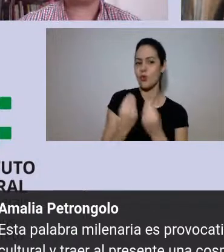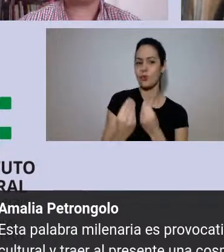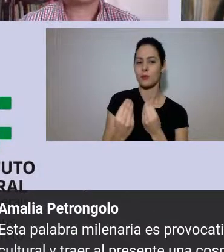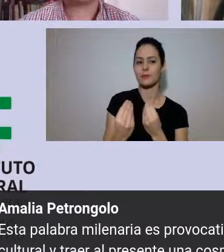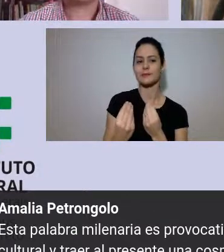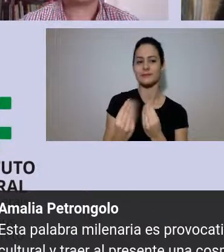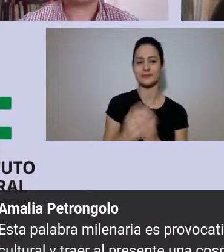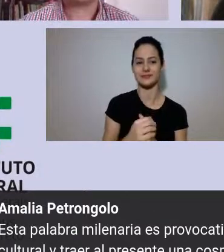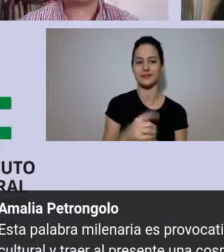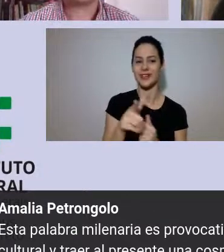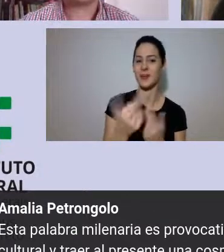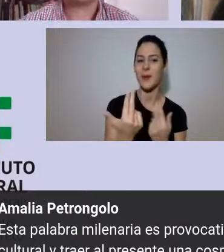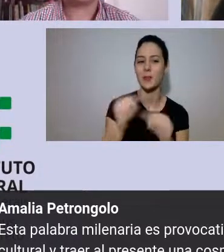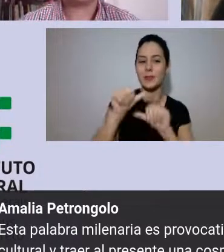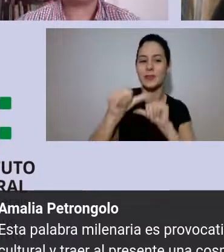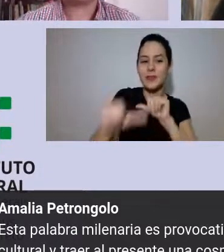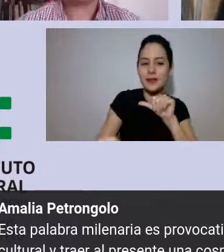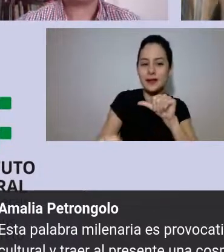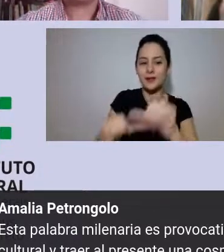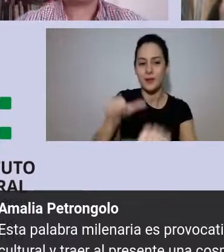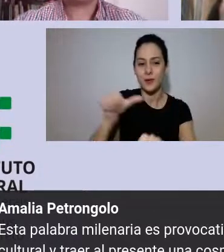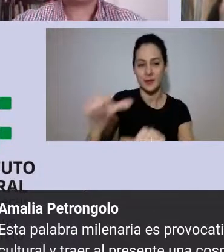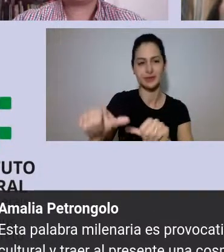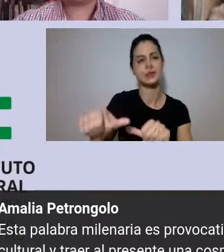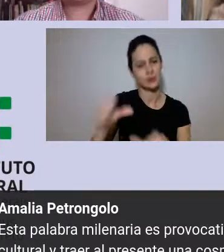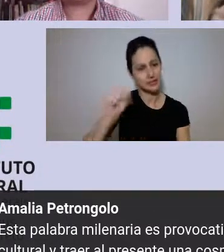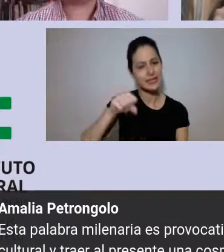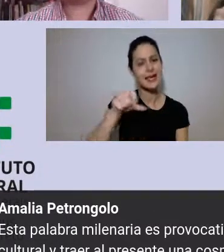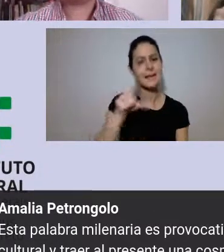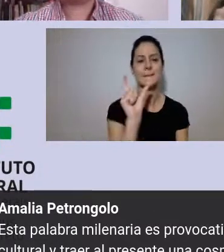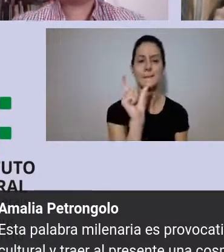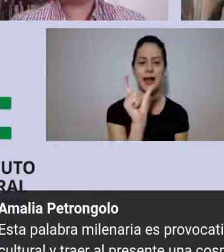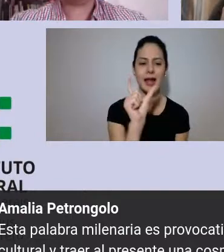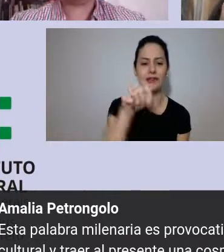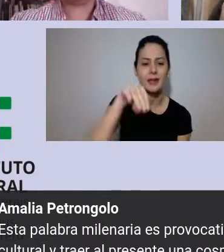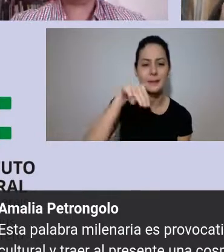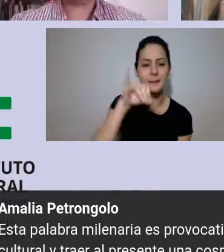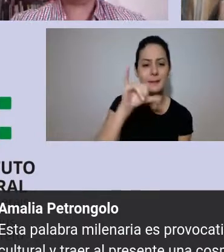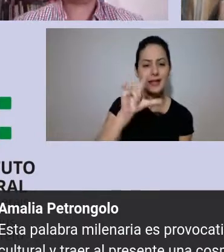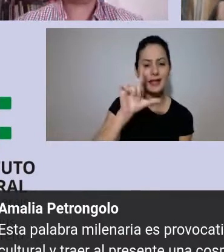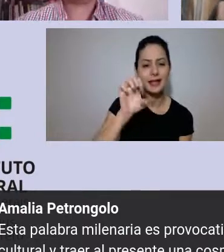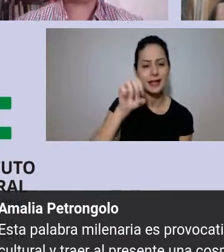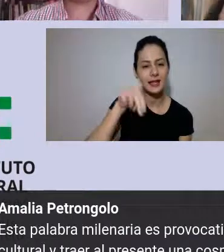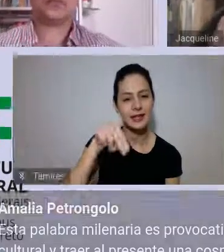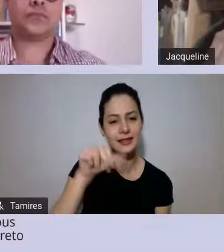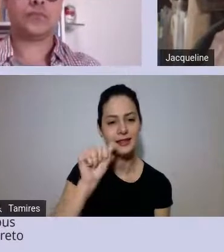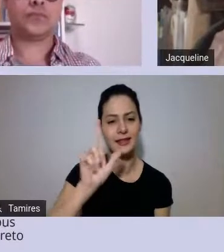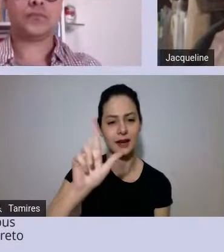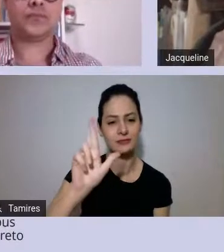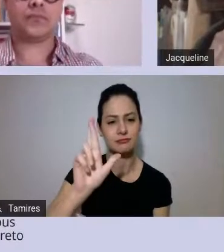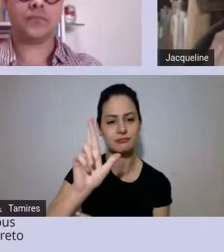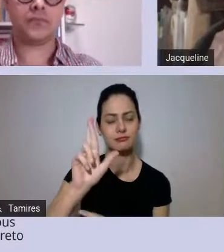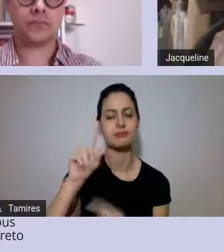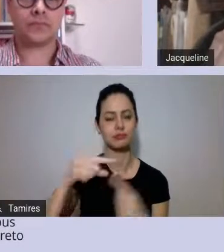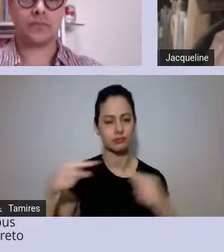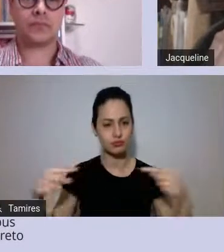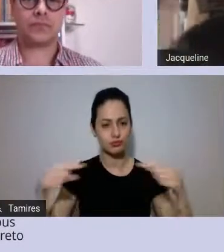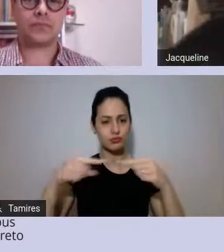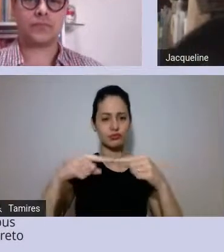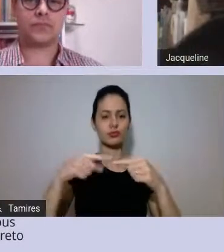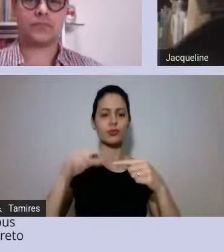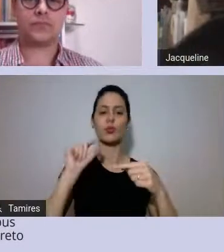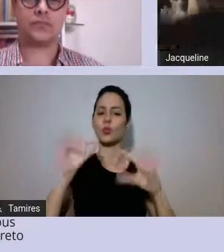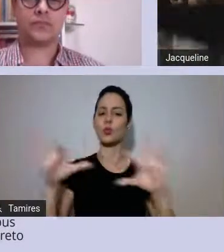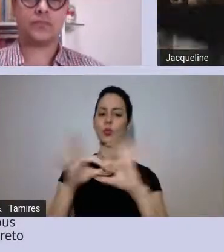cómo transformando? Y esta palabra milenaria marca un vínculo que